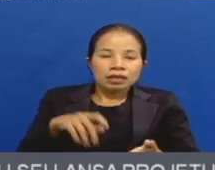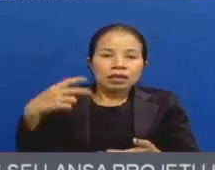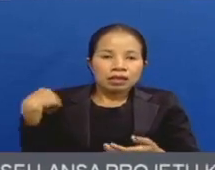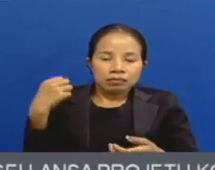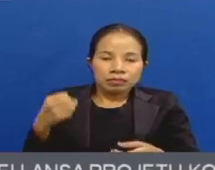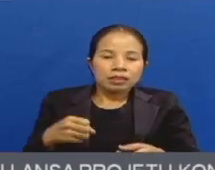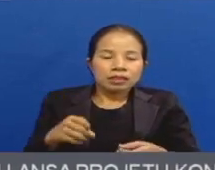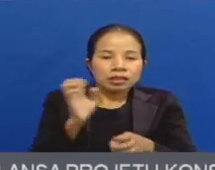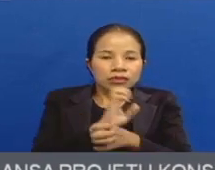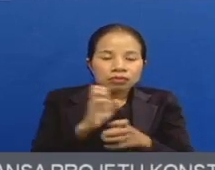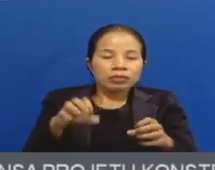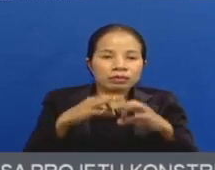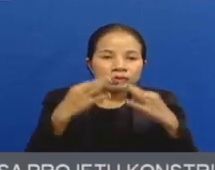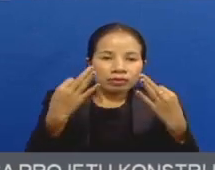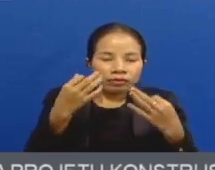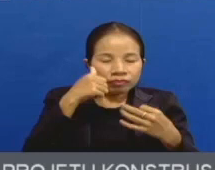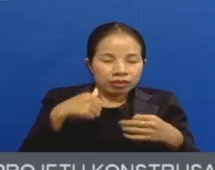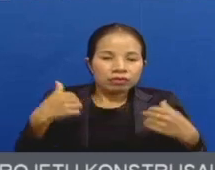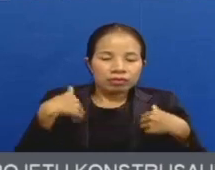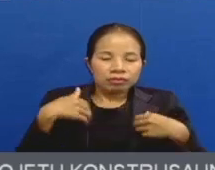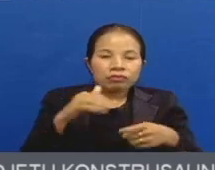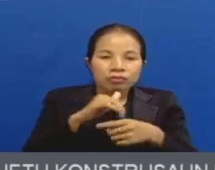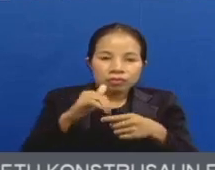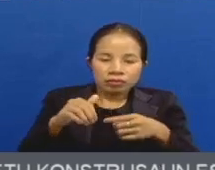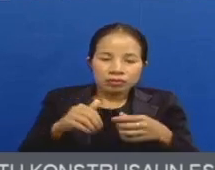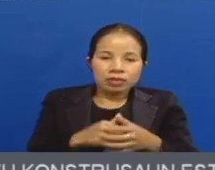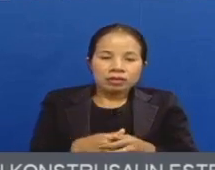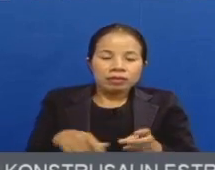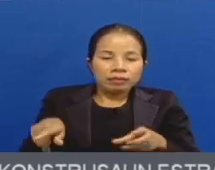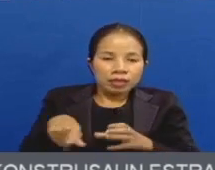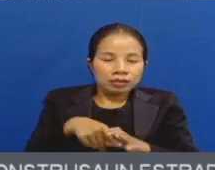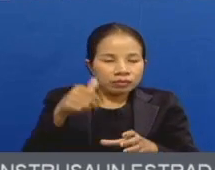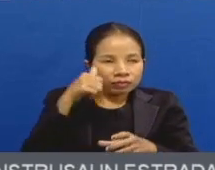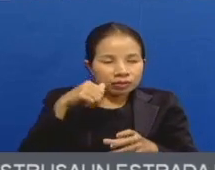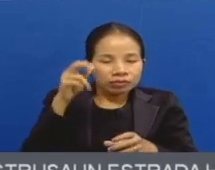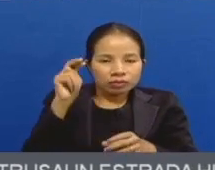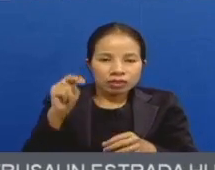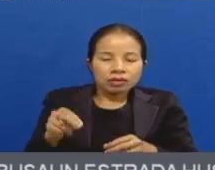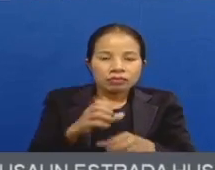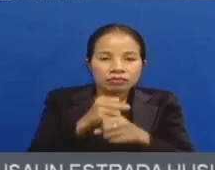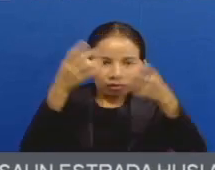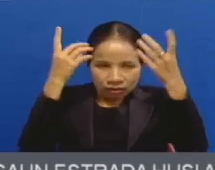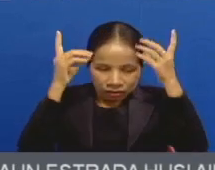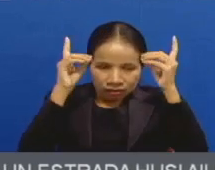feto iha mos formação no empoderamento ba iha participação feto nia iha foti